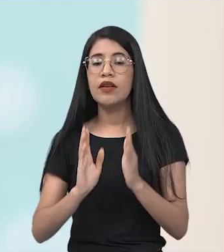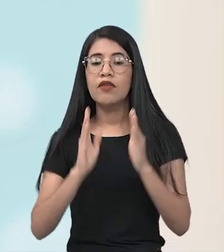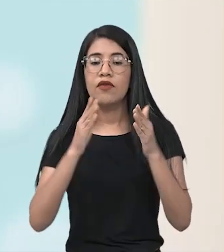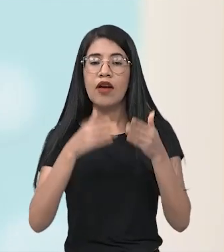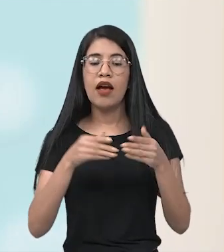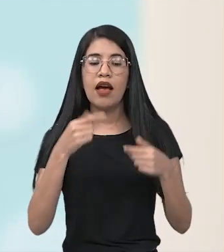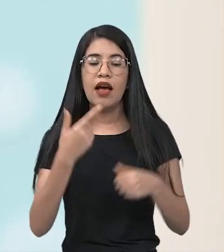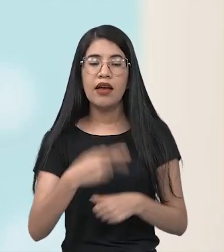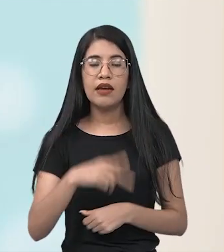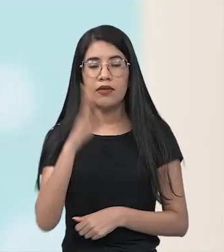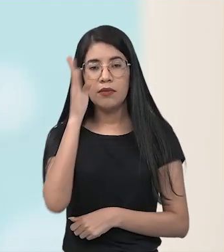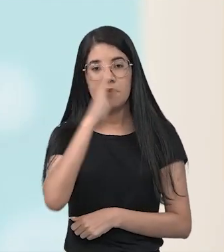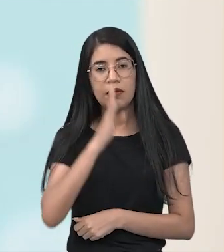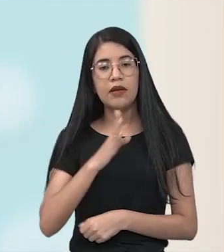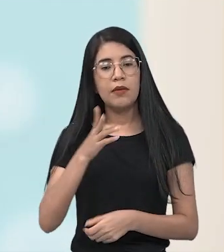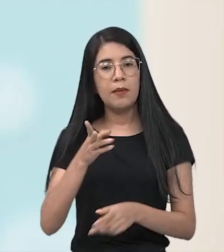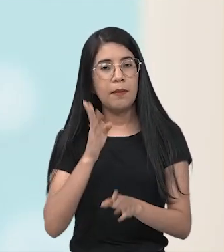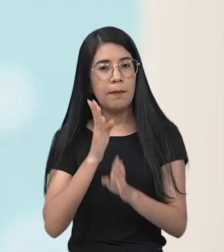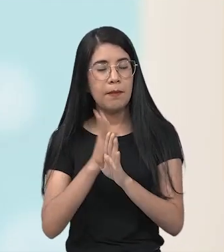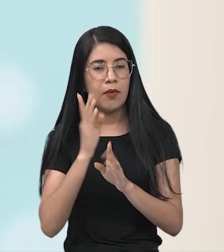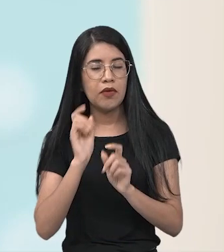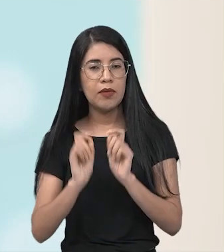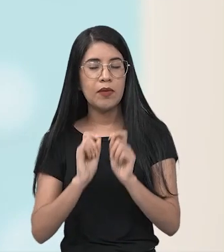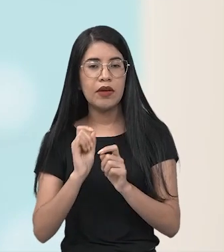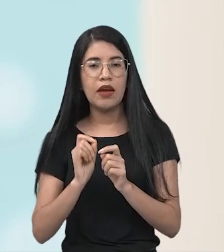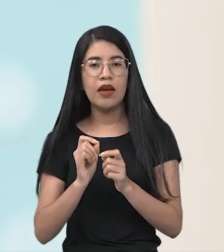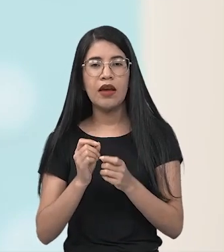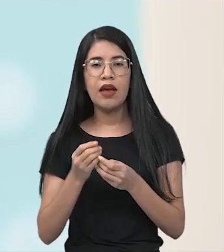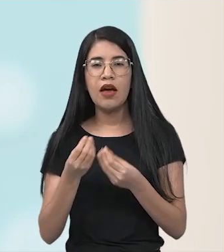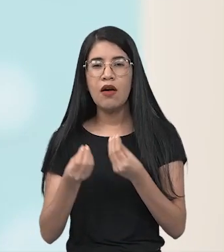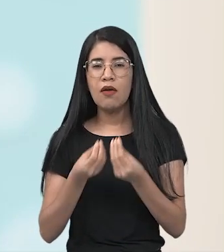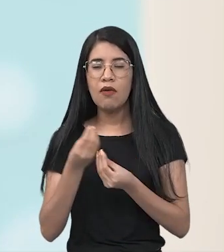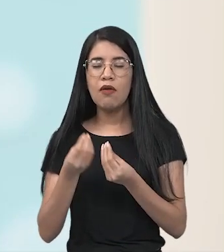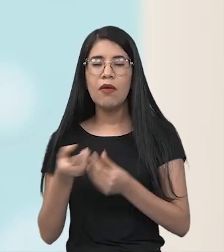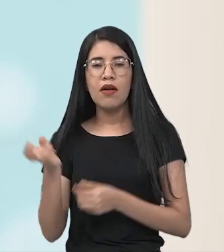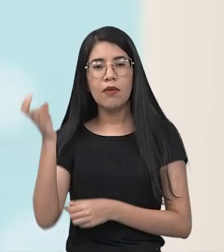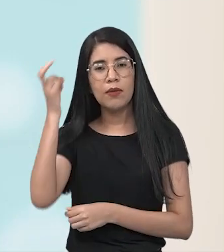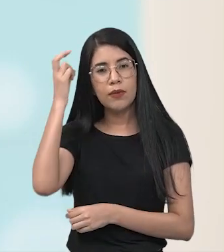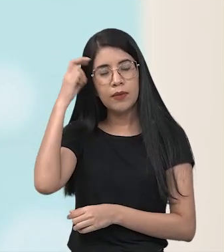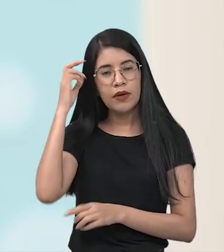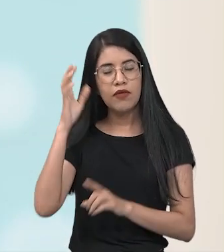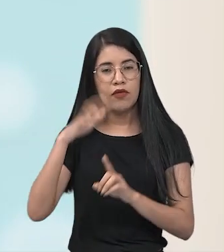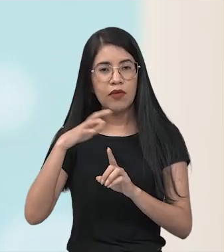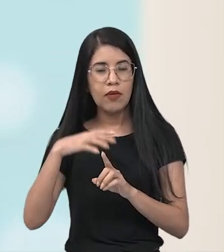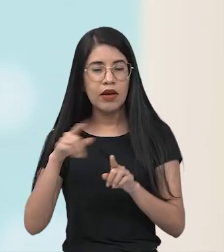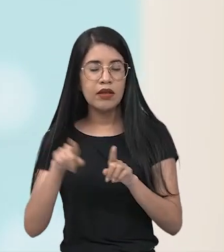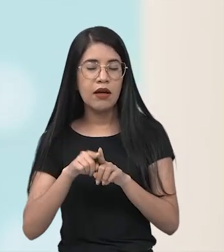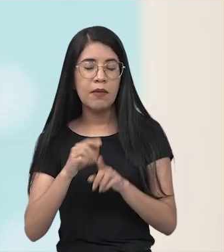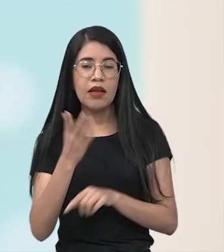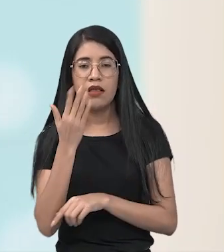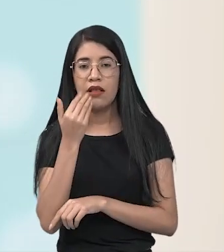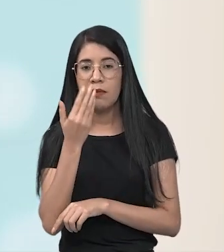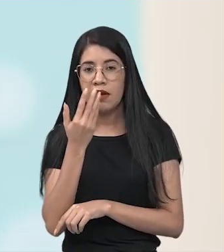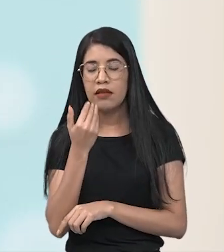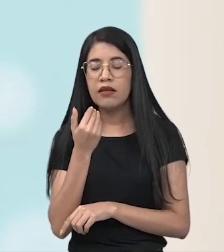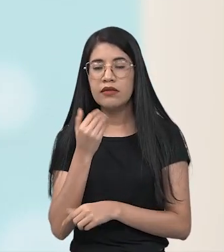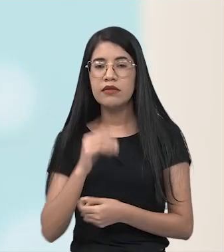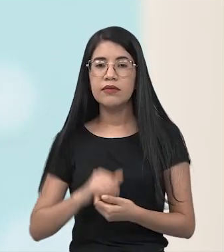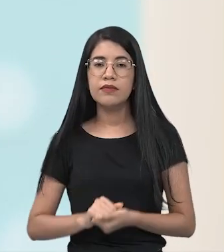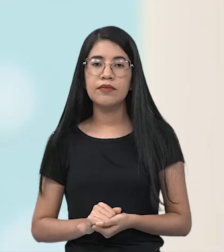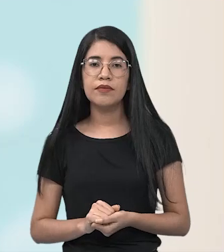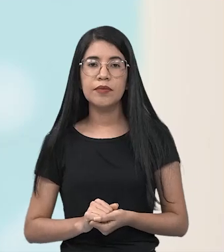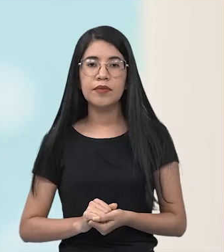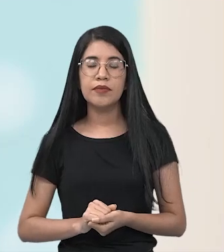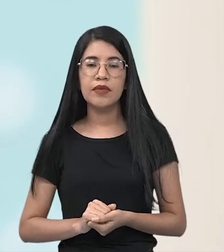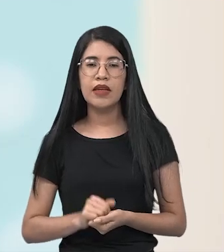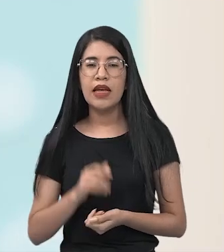no Brasil, a gente consegue encontrar indícios dessa cultura americana, seja na nossa alimentação, como a gente falou, né, a questão